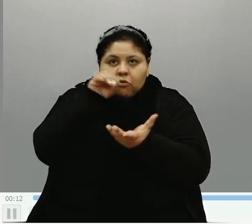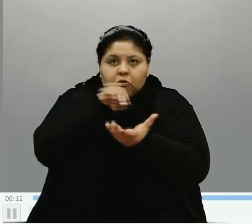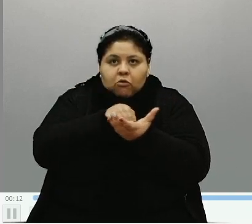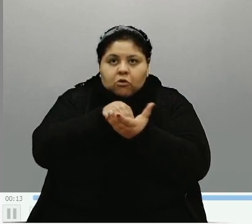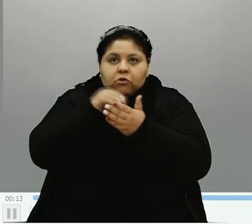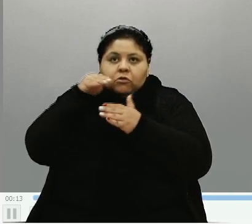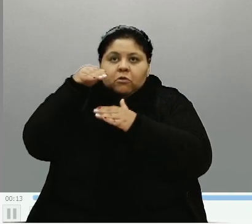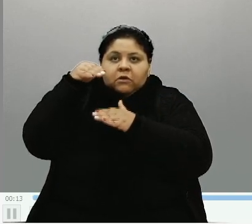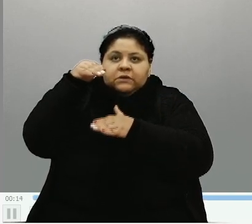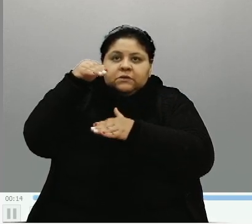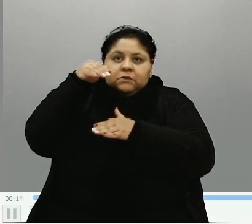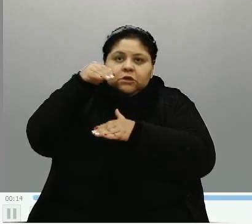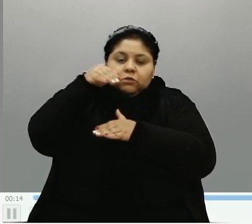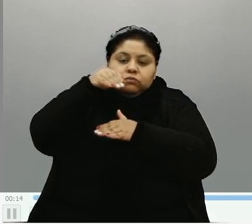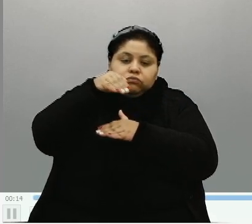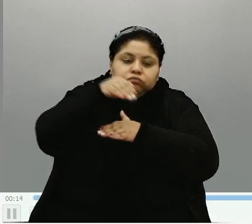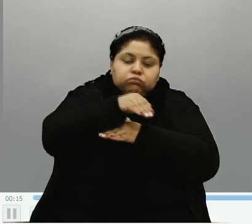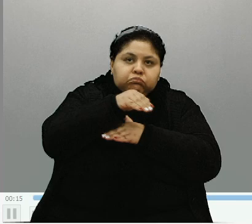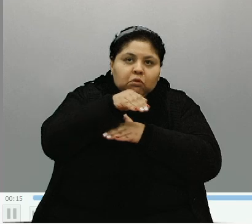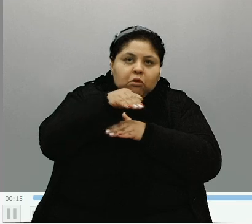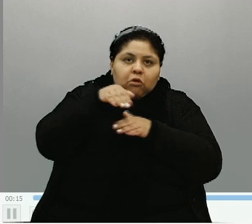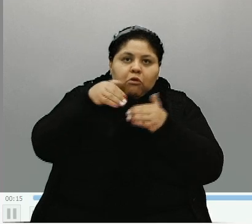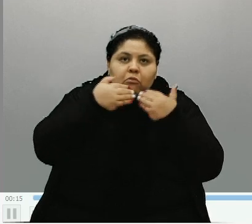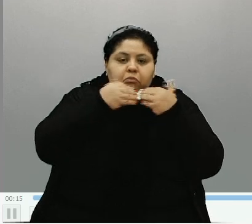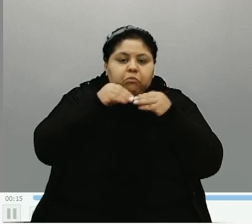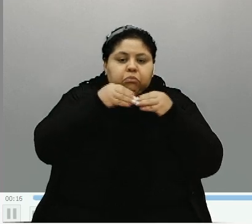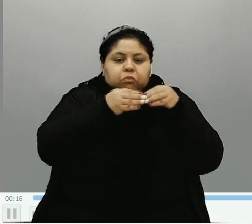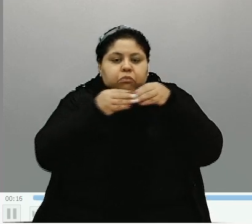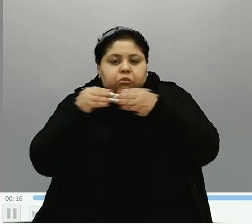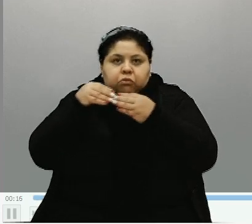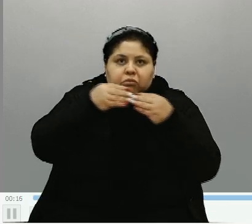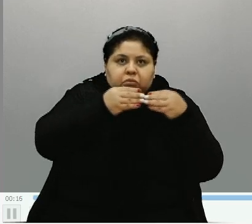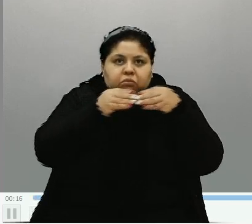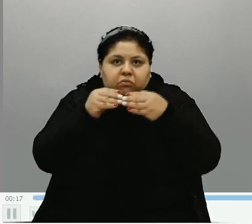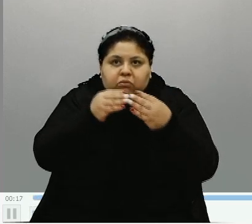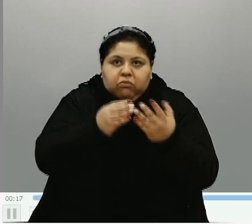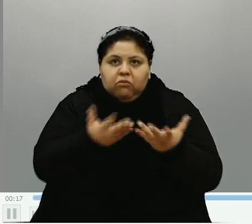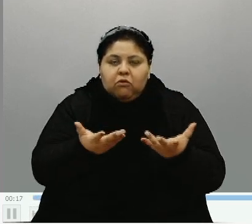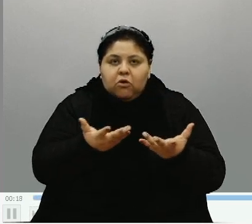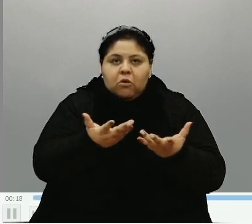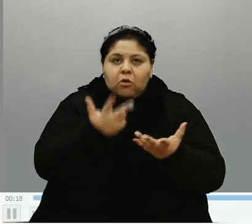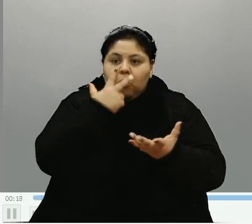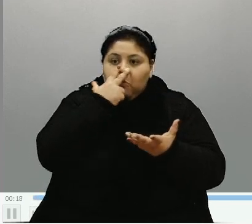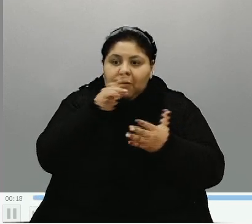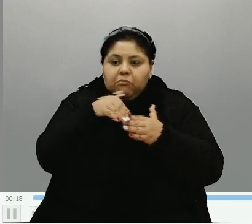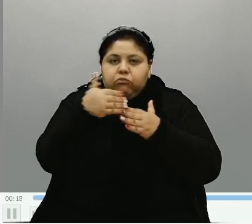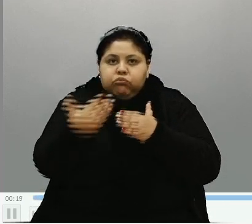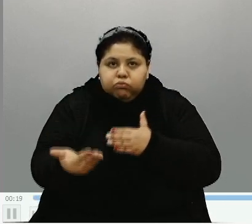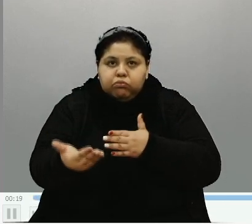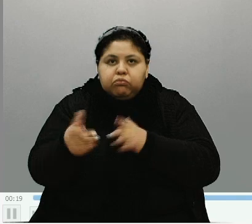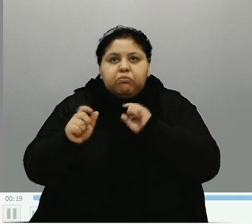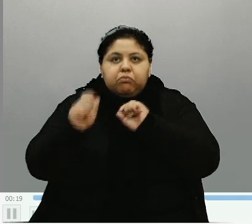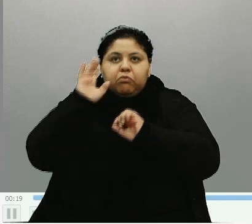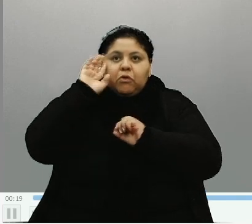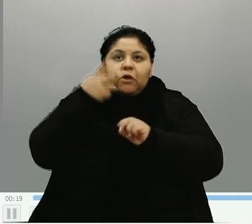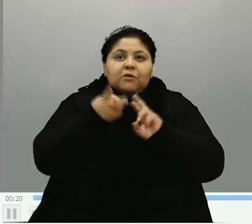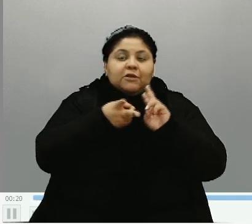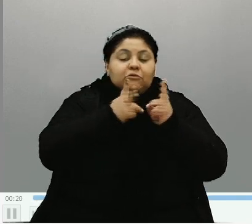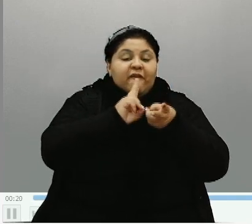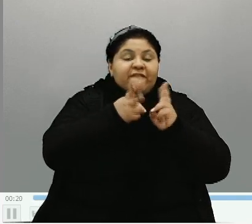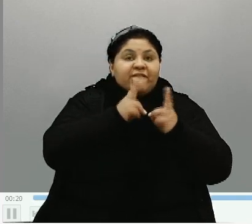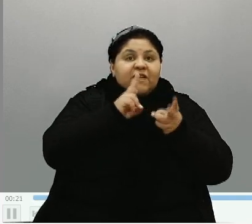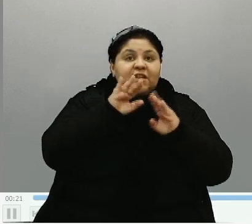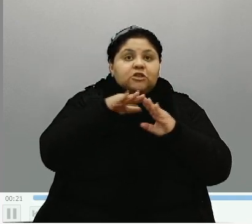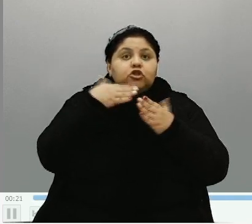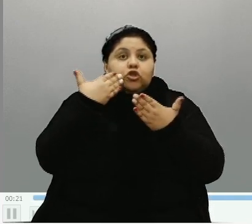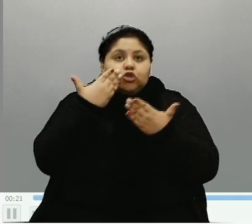a rua, cambaleando, quase tombando. O que acontece também com as vans escolares